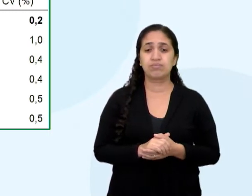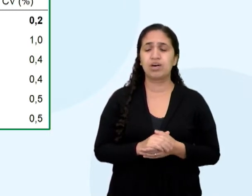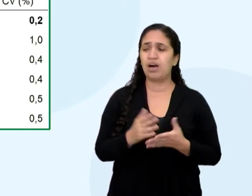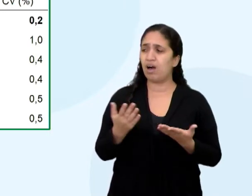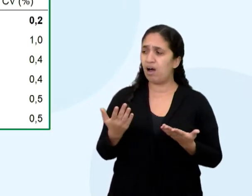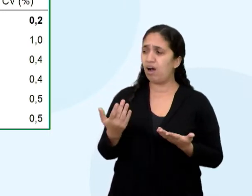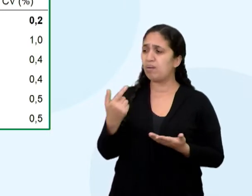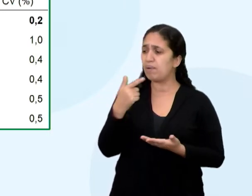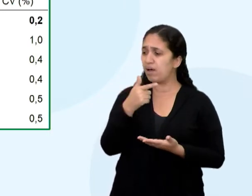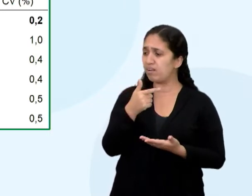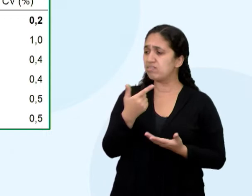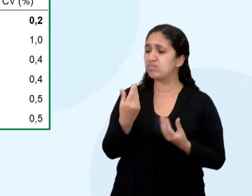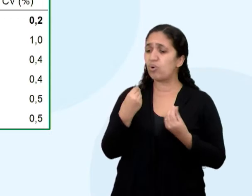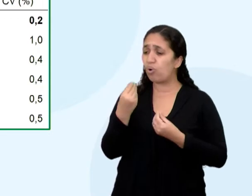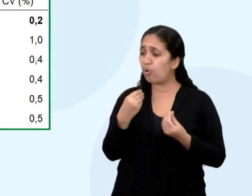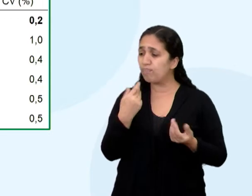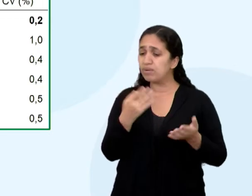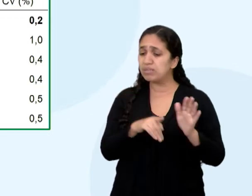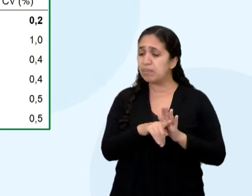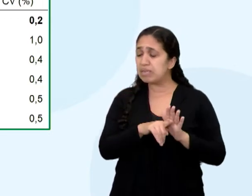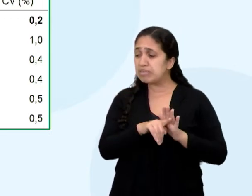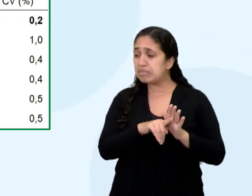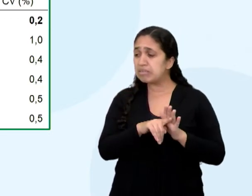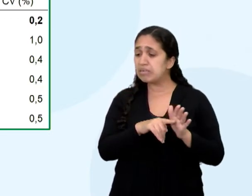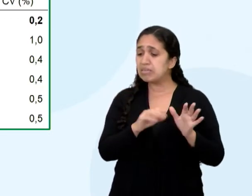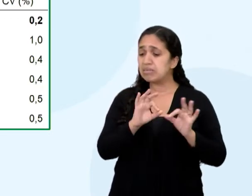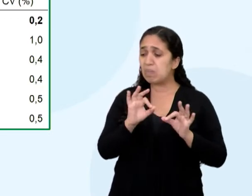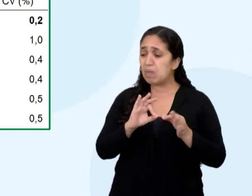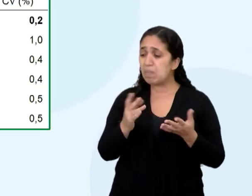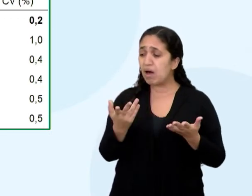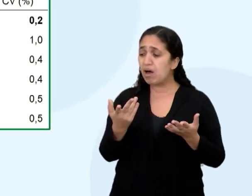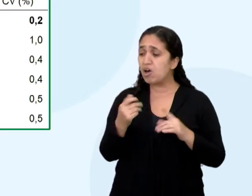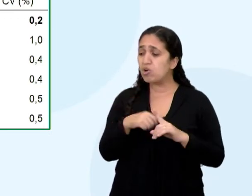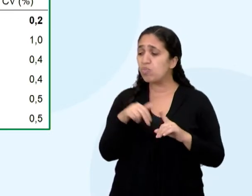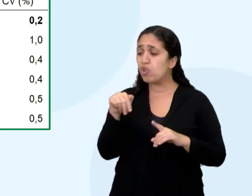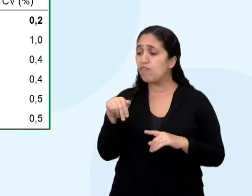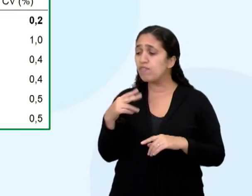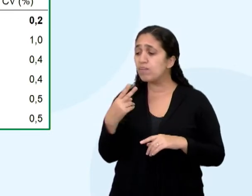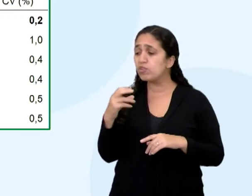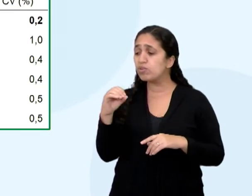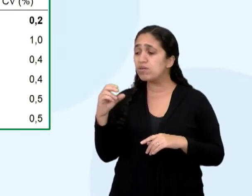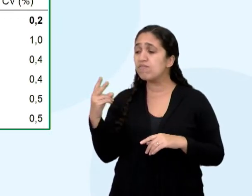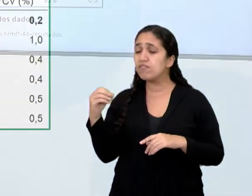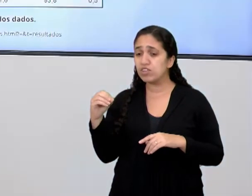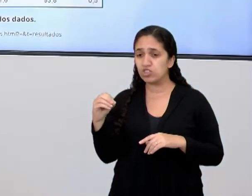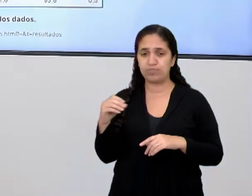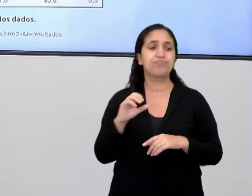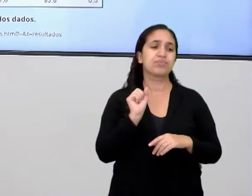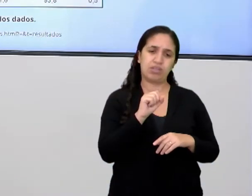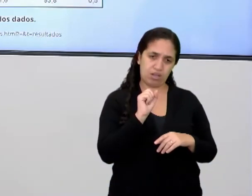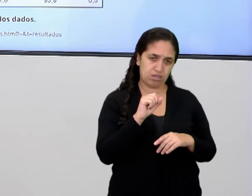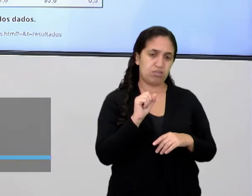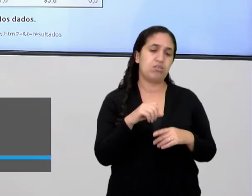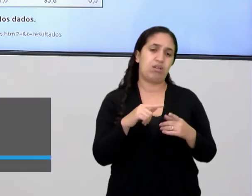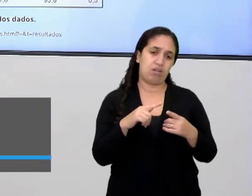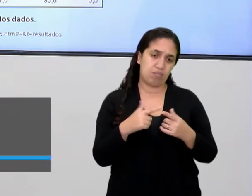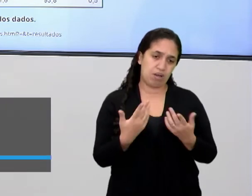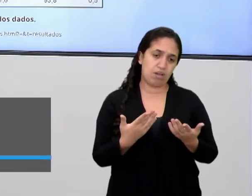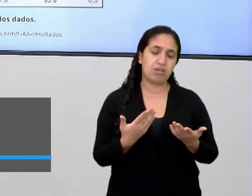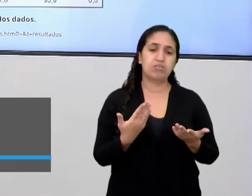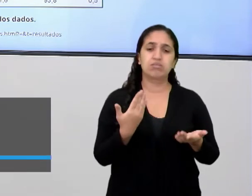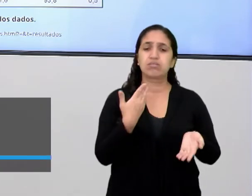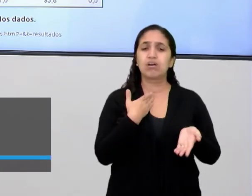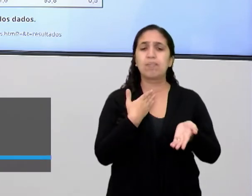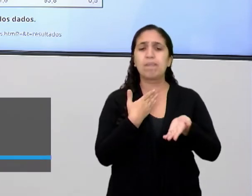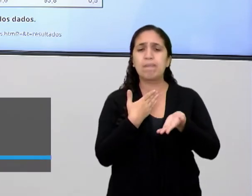fizeram esse levantamento aí em novembro de 2020? Sim, ok? Mas esse levantamento foi feito o quê? A